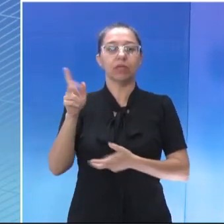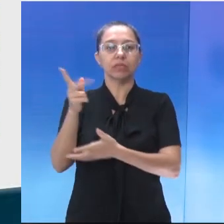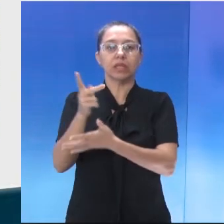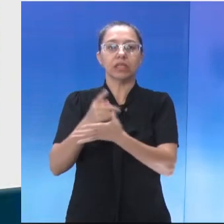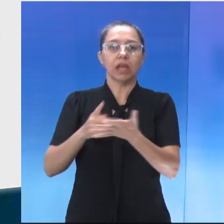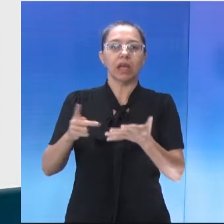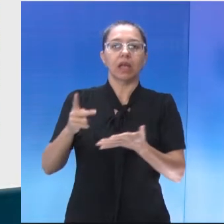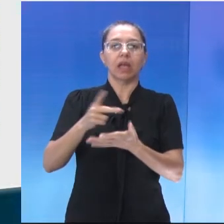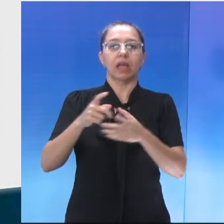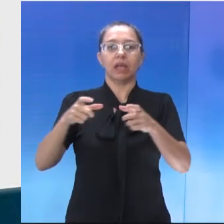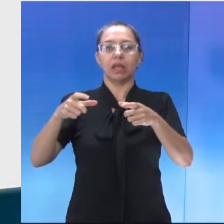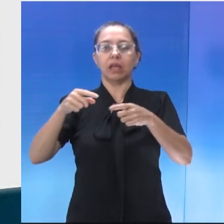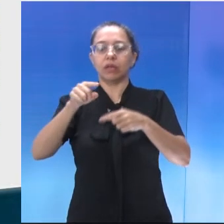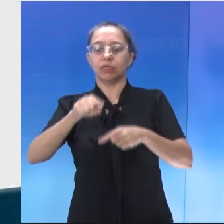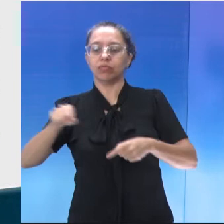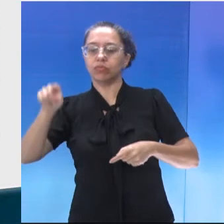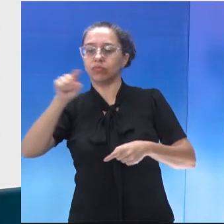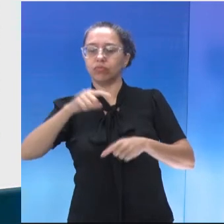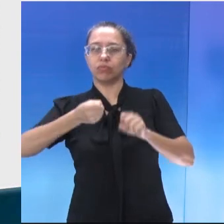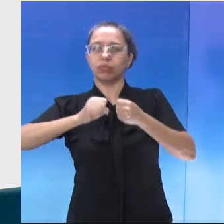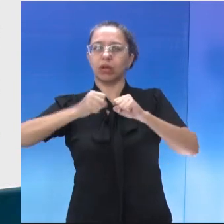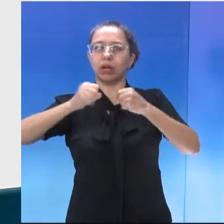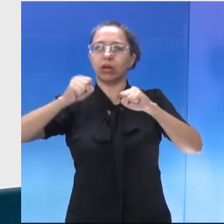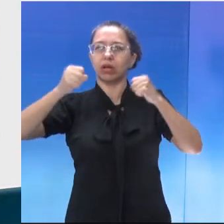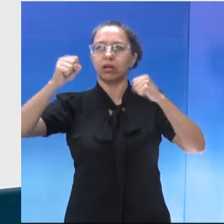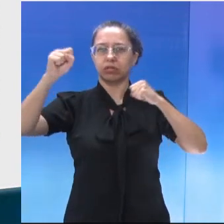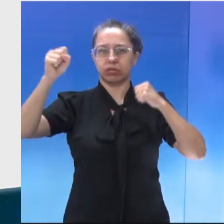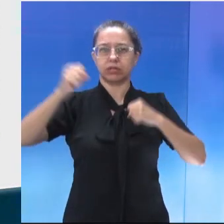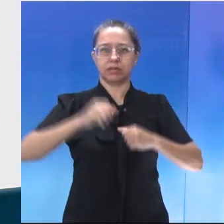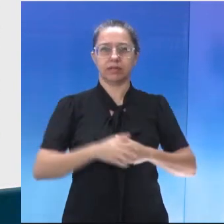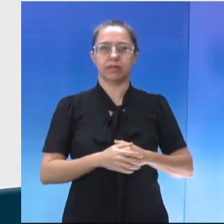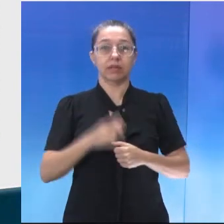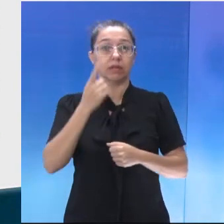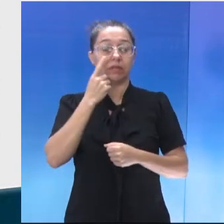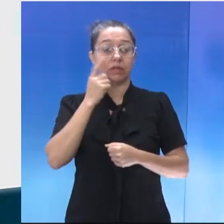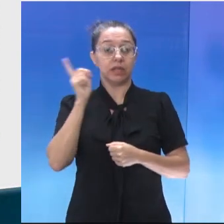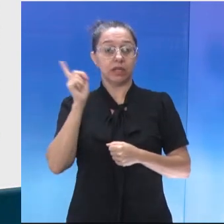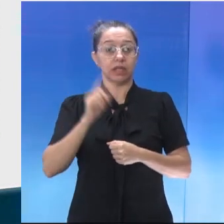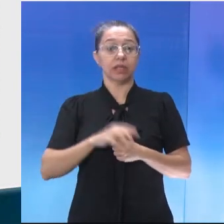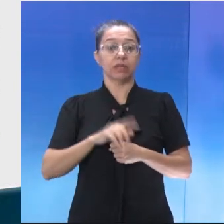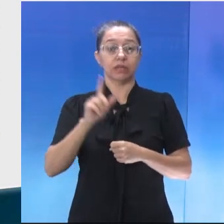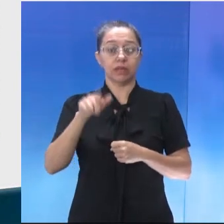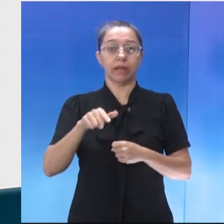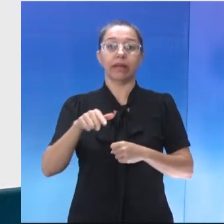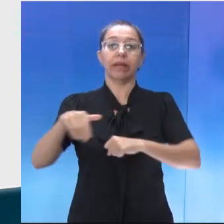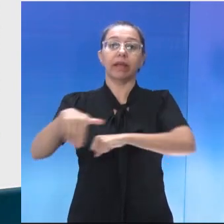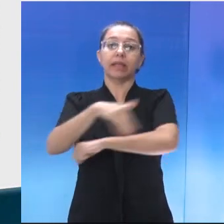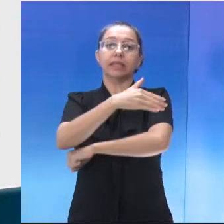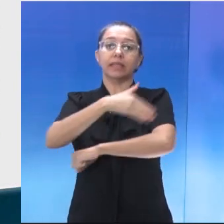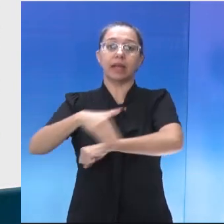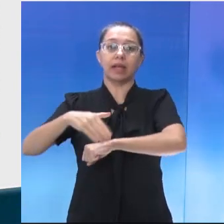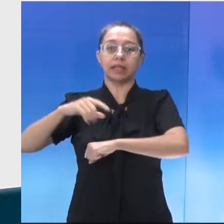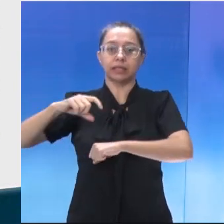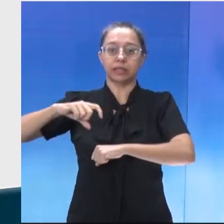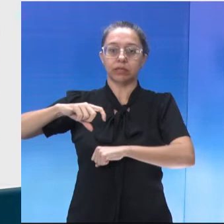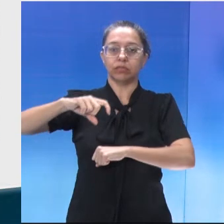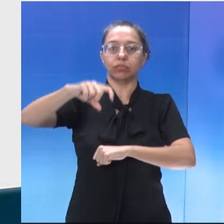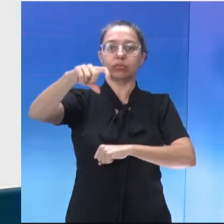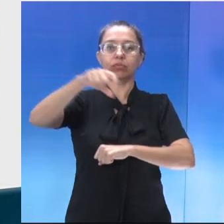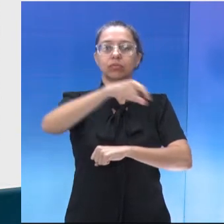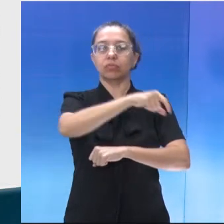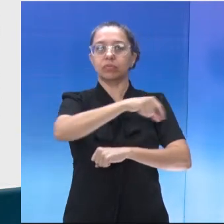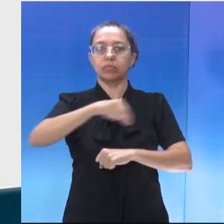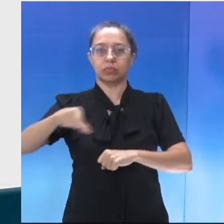são desenhos gigantes. O que vocês estão vendo aí, ó, são as estradas, né? Tem duas estradas aí, né? No meio de